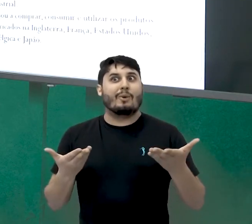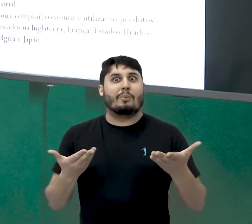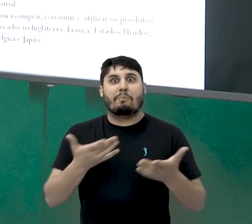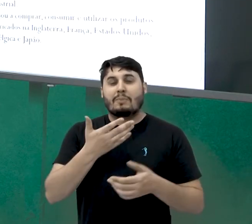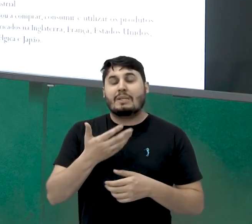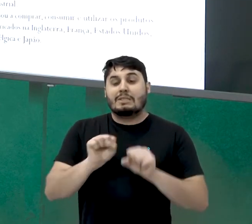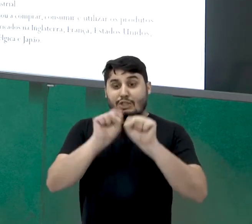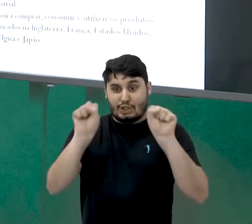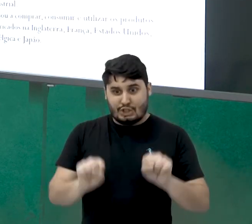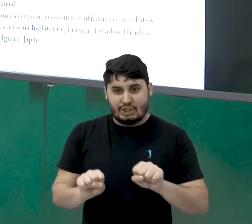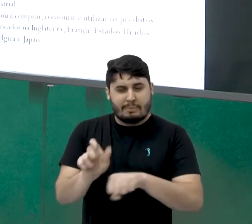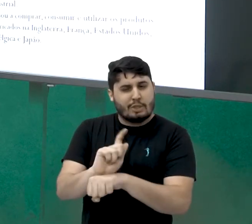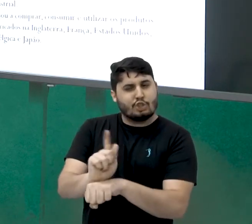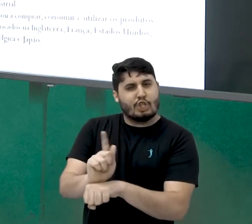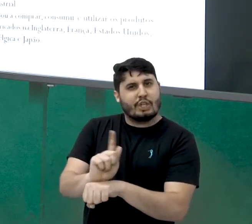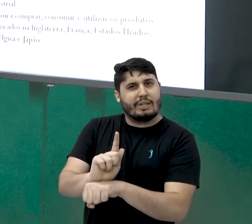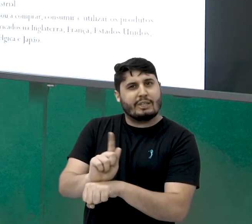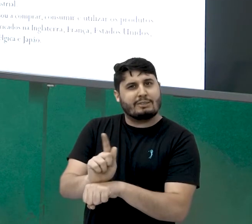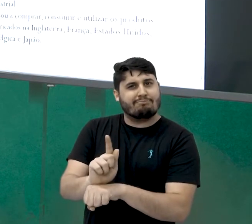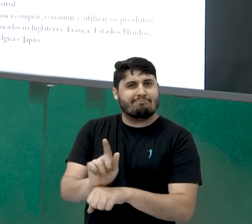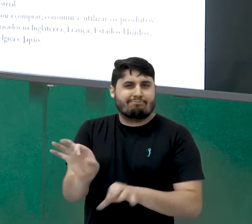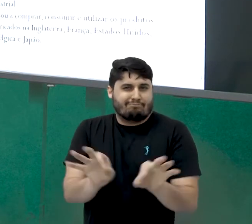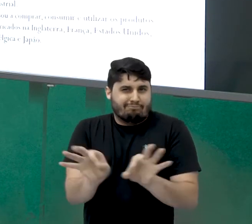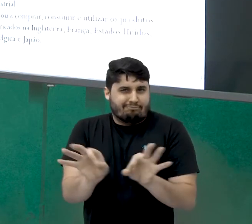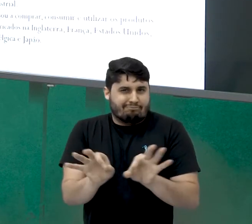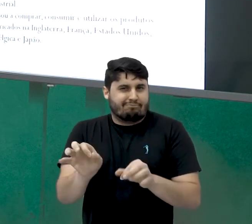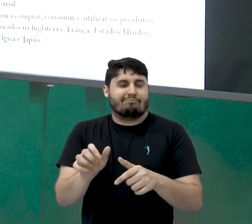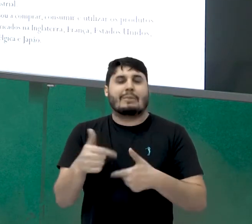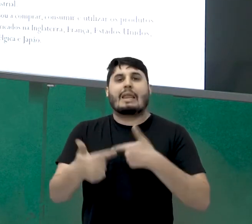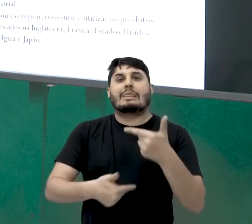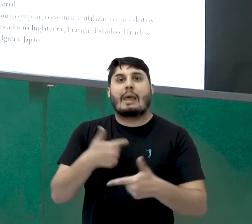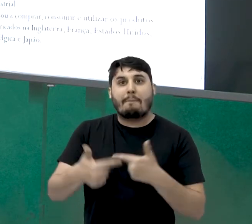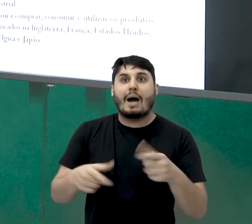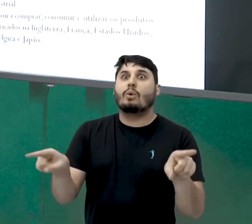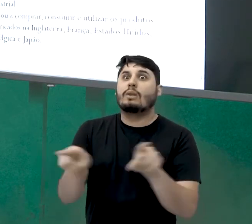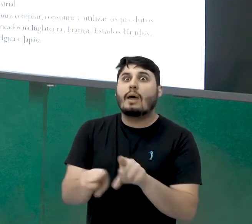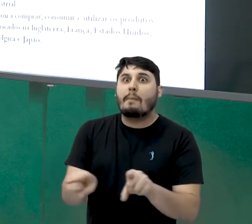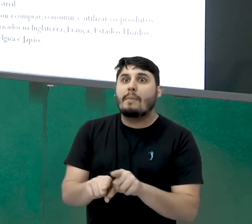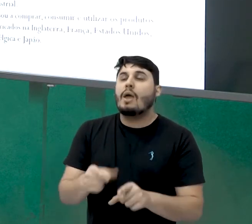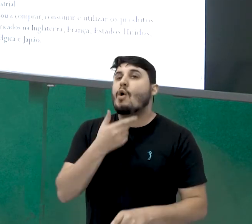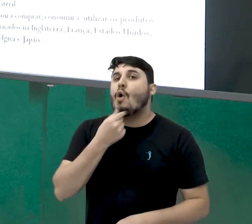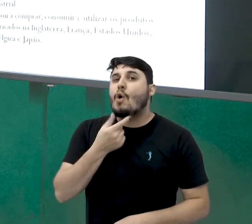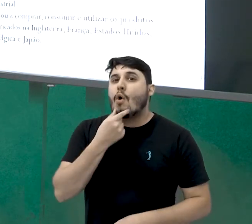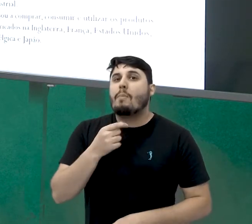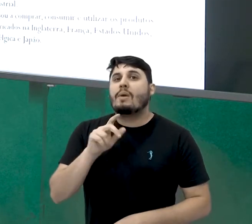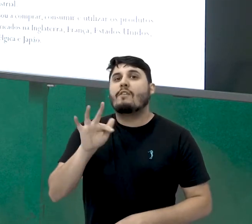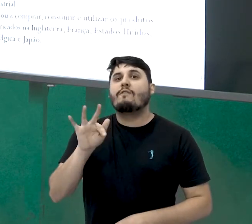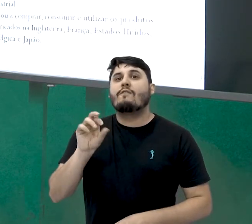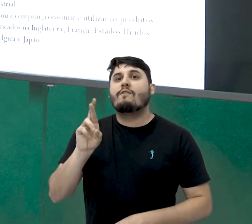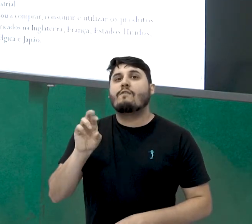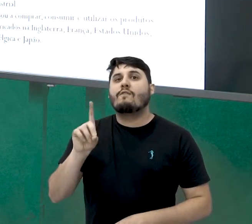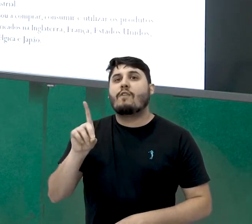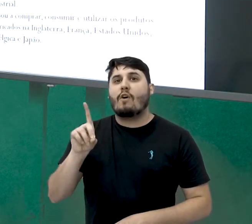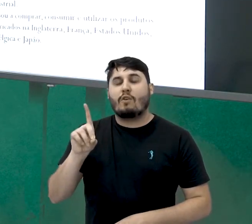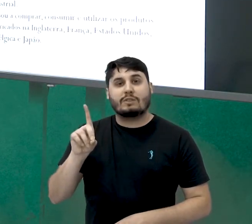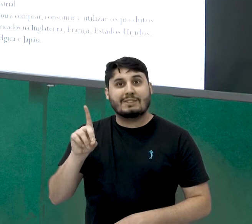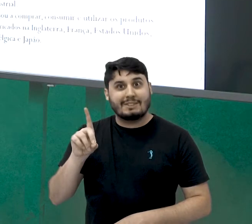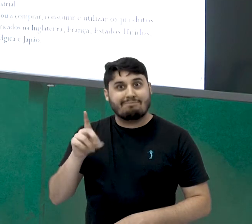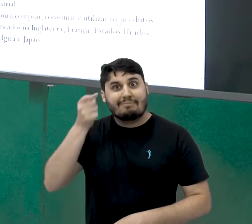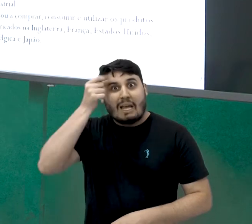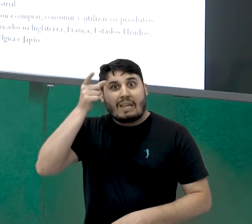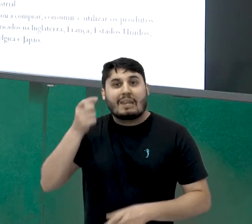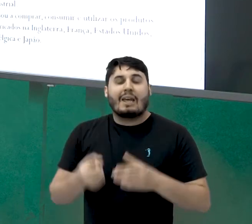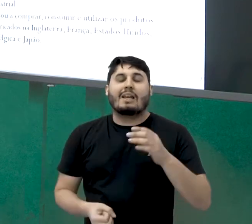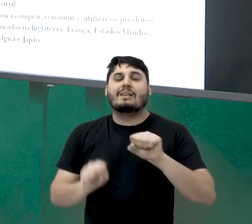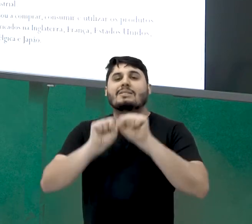que foi desenvolvido por Taylor, ele foi utilizado também por Henry Ford. Porém, Ford, ele cria um sistema chamado